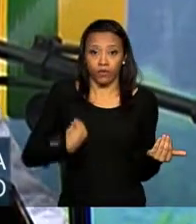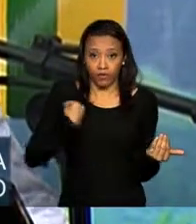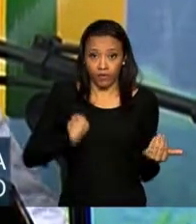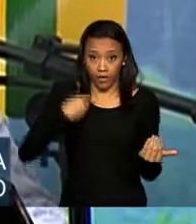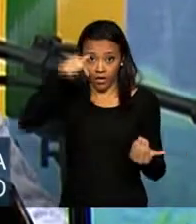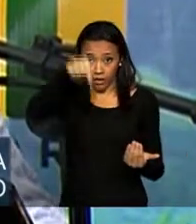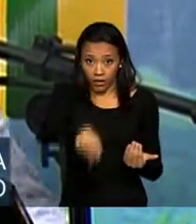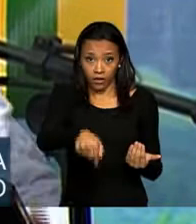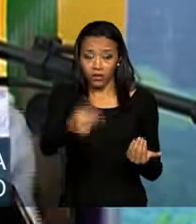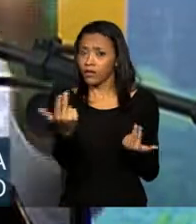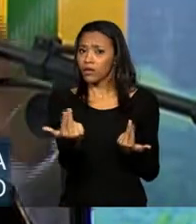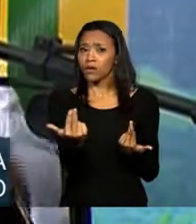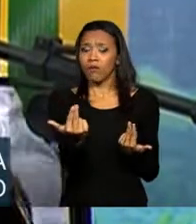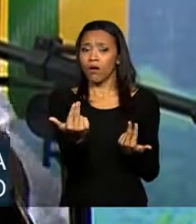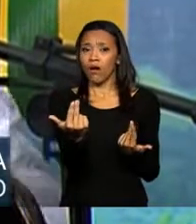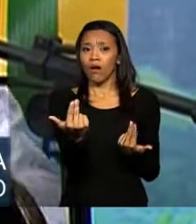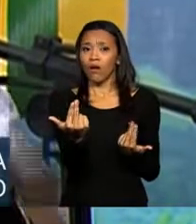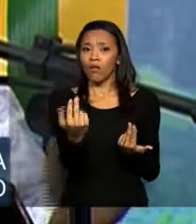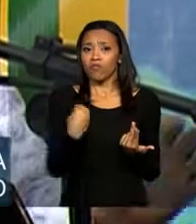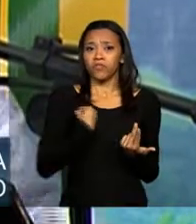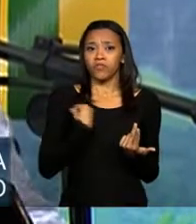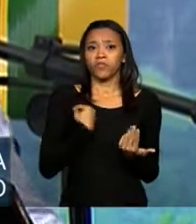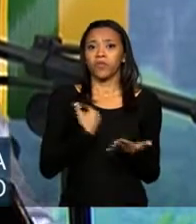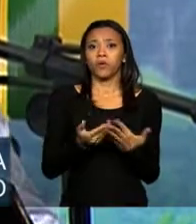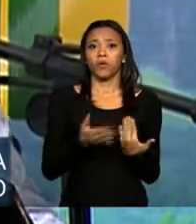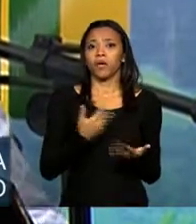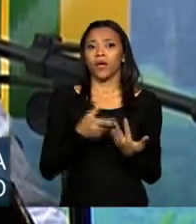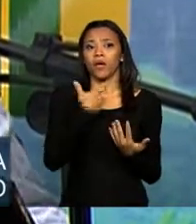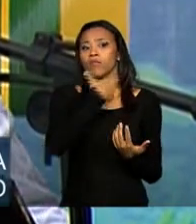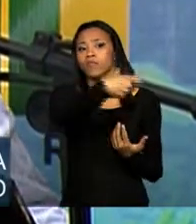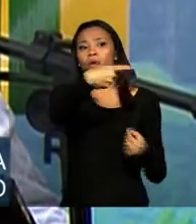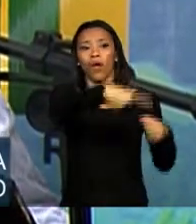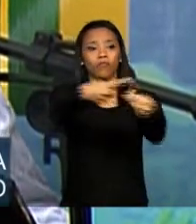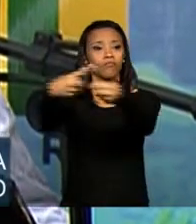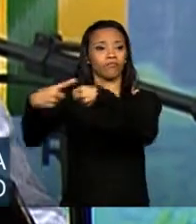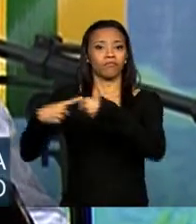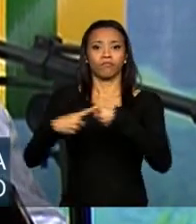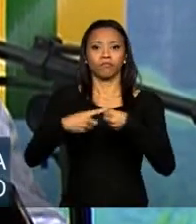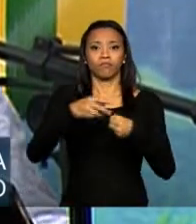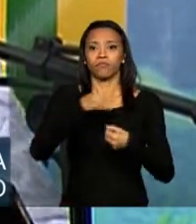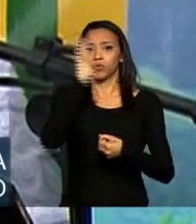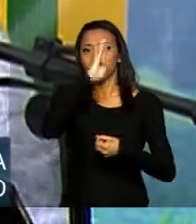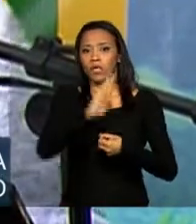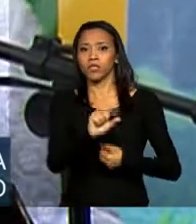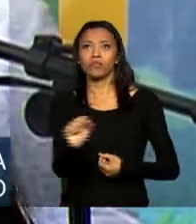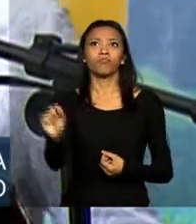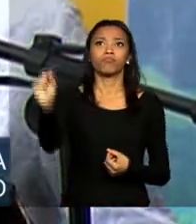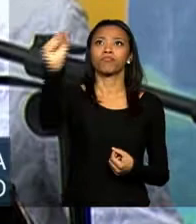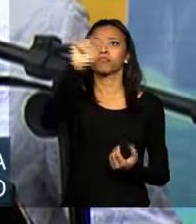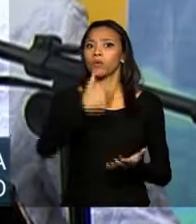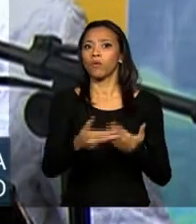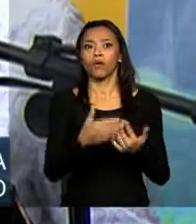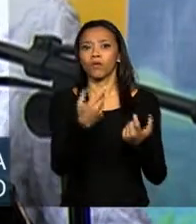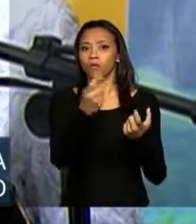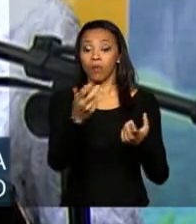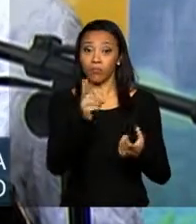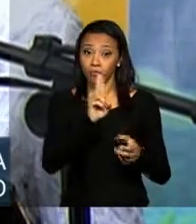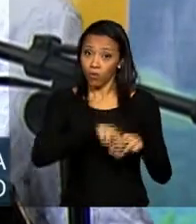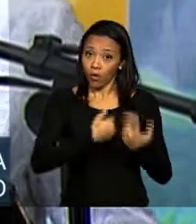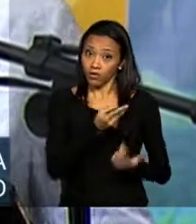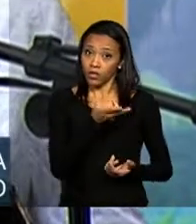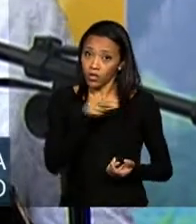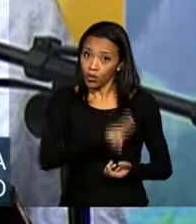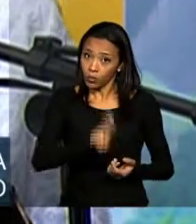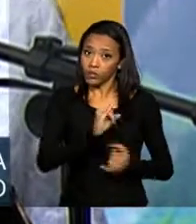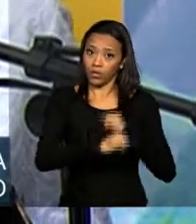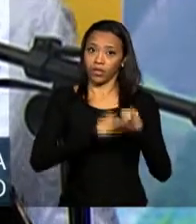como vive em qualquer outro município do país isso não significa que ele tenha